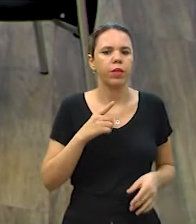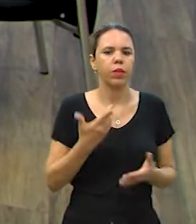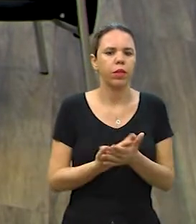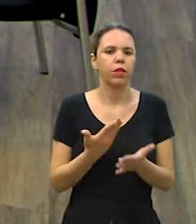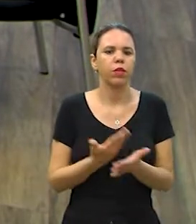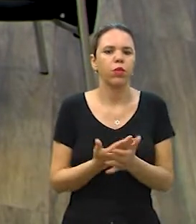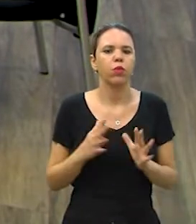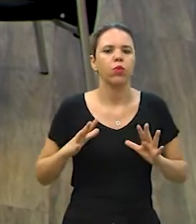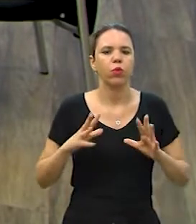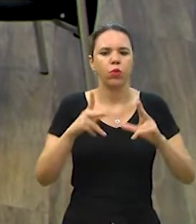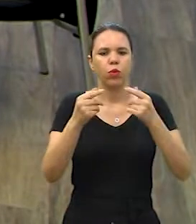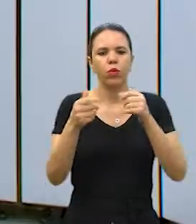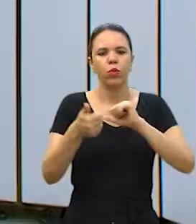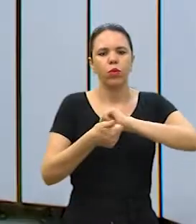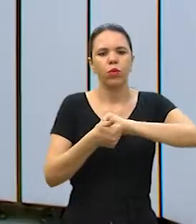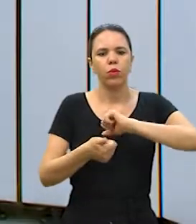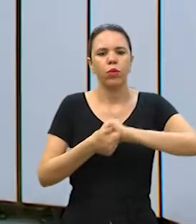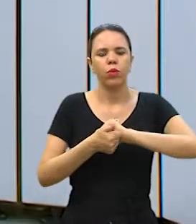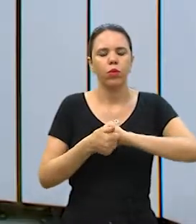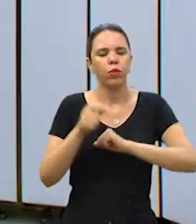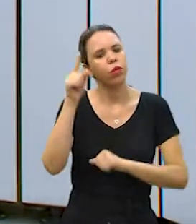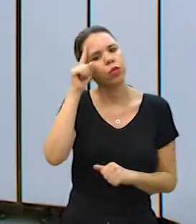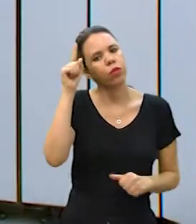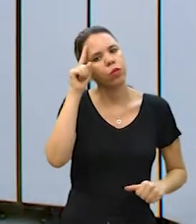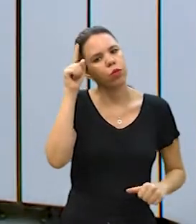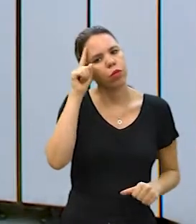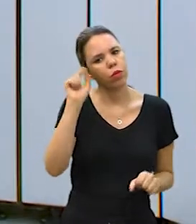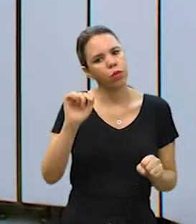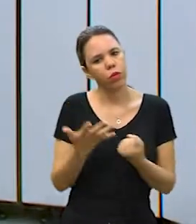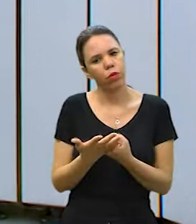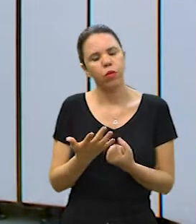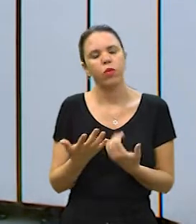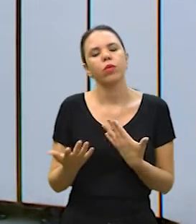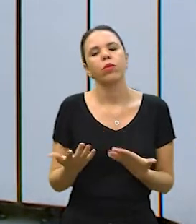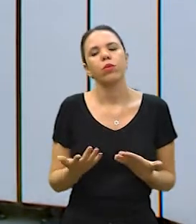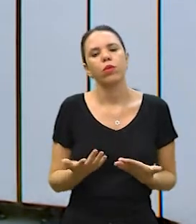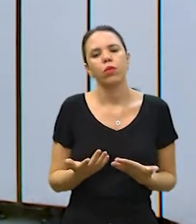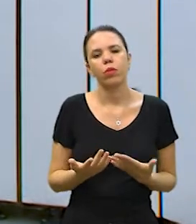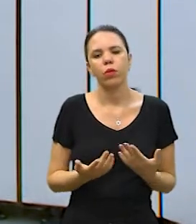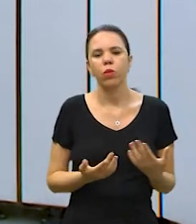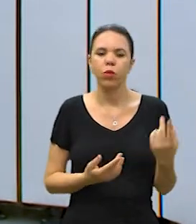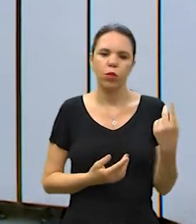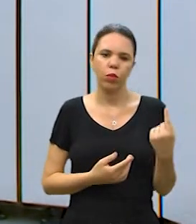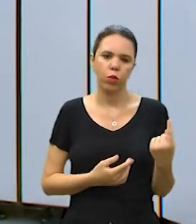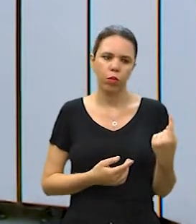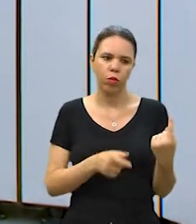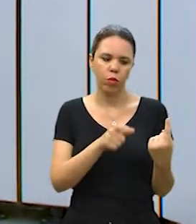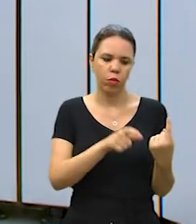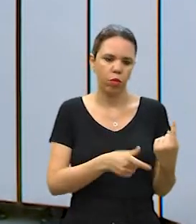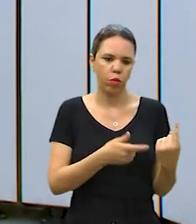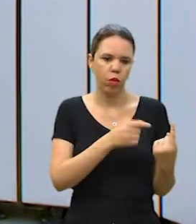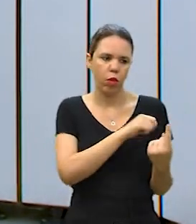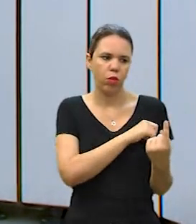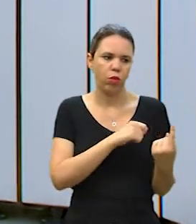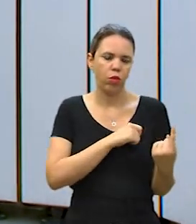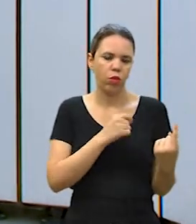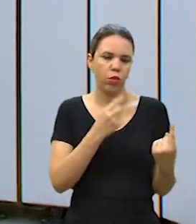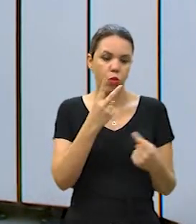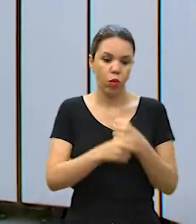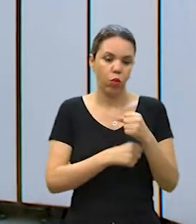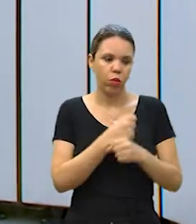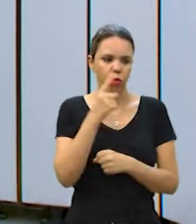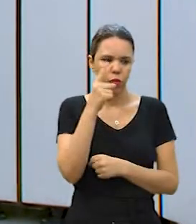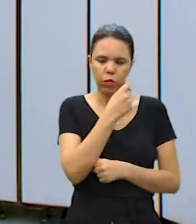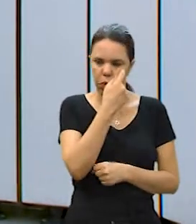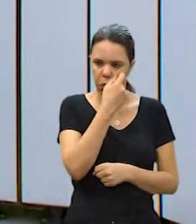aulas com qualidade, todos os dias, na pandemia, tal, com um menino que ficou 2 anos, com dificuldades, não